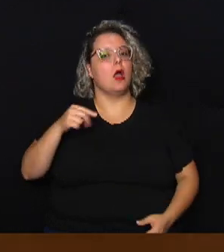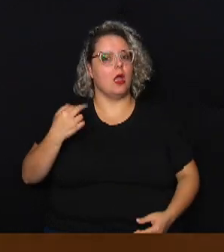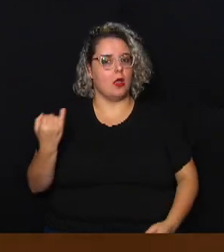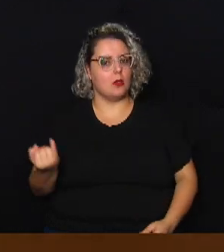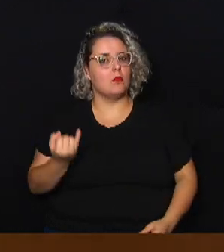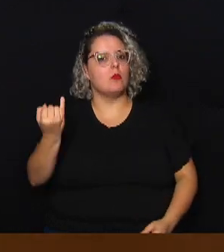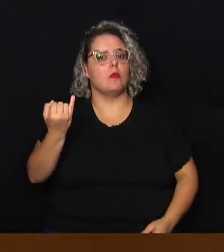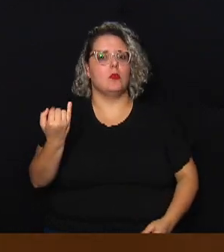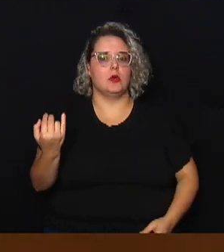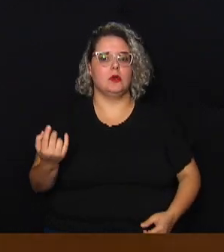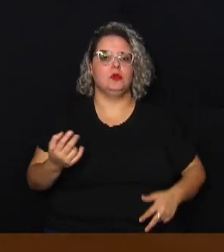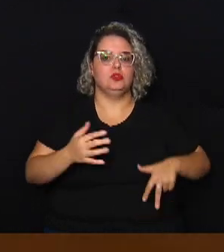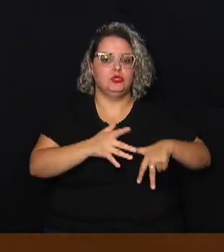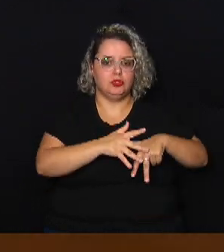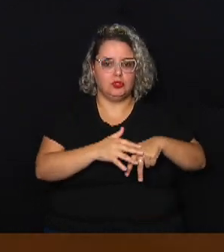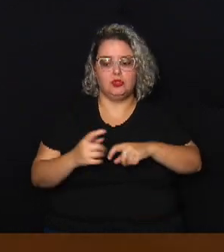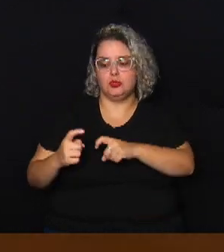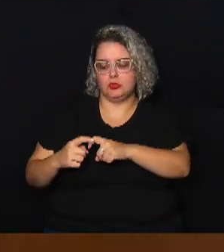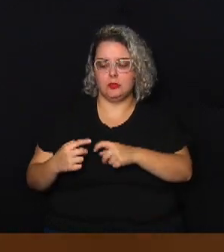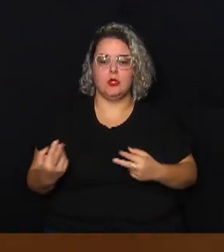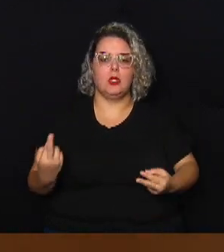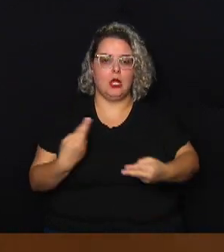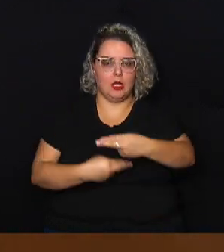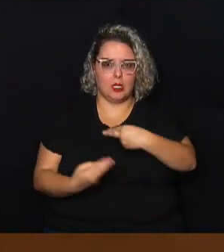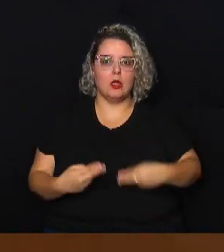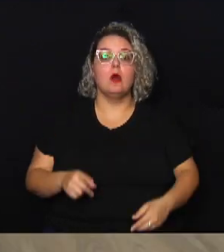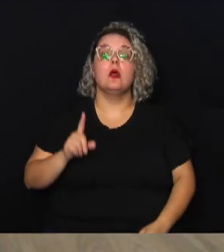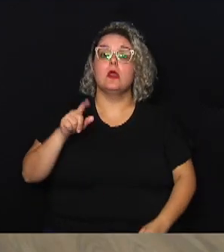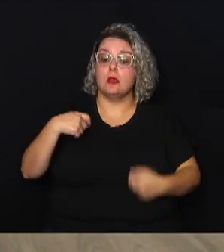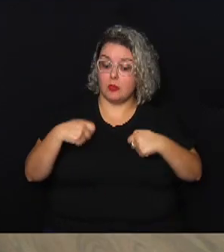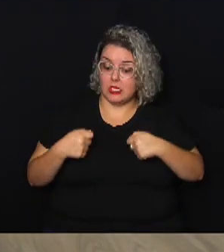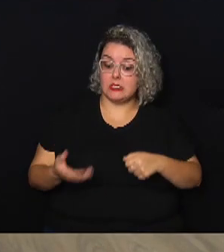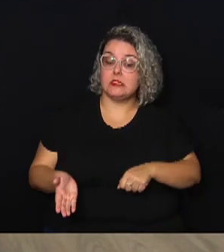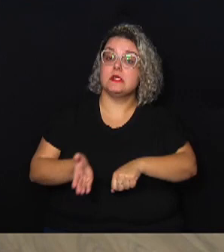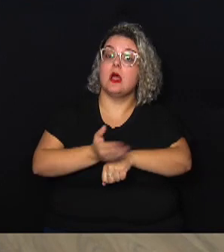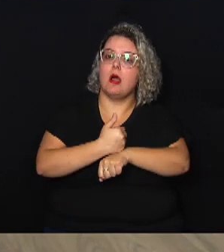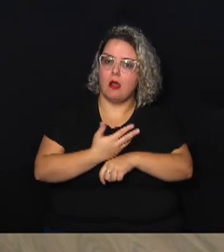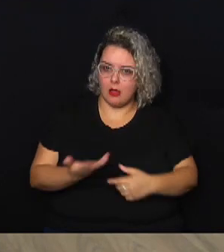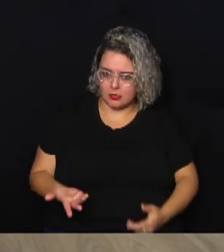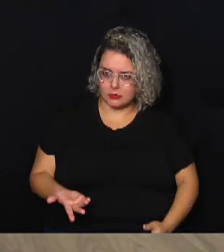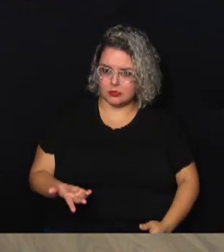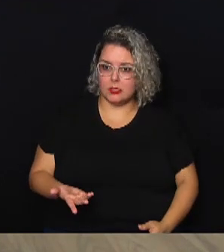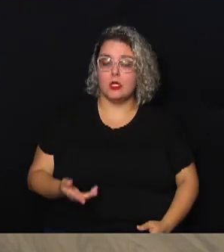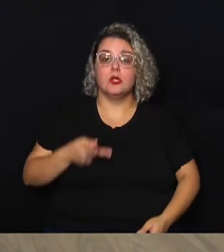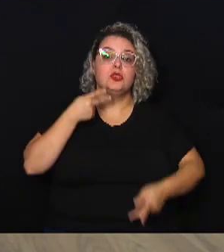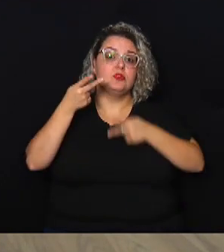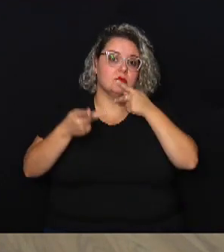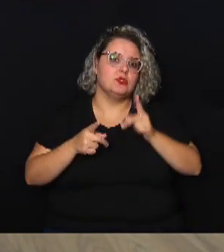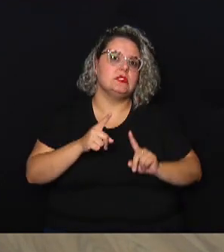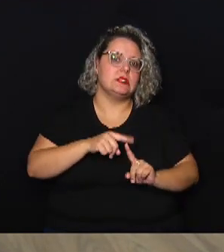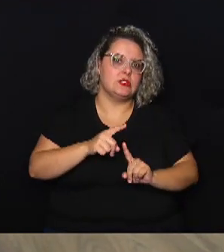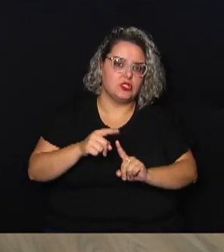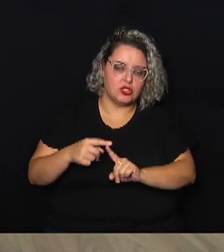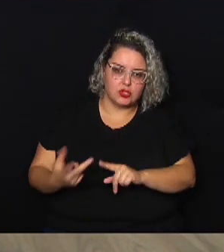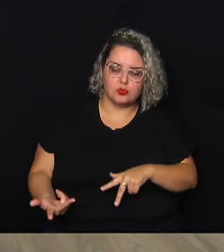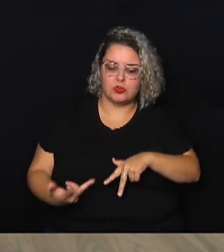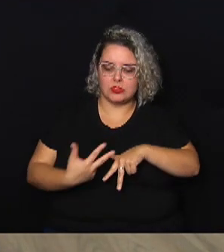ser identificado antes de qualquer cirurgia. A gente está falando aí desses tipos de cirurgia.